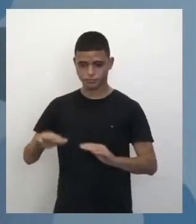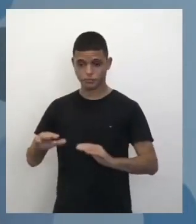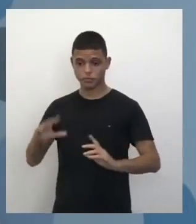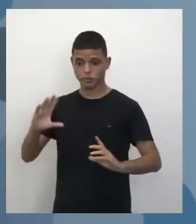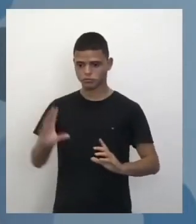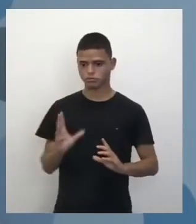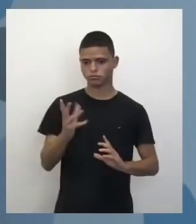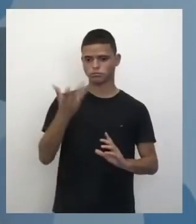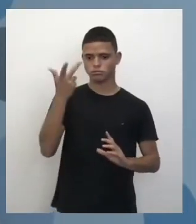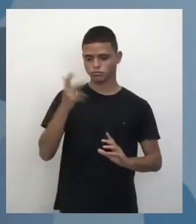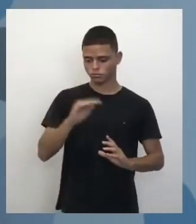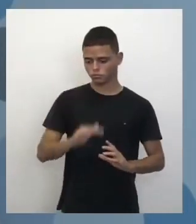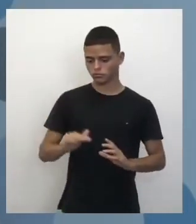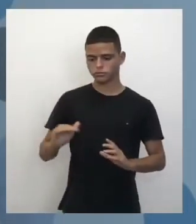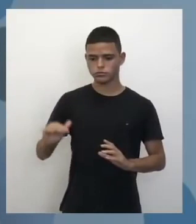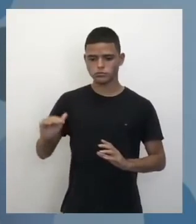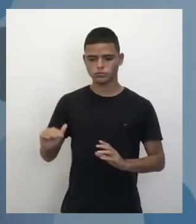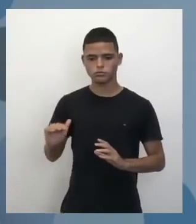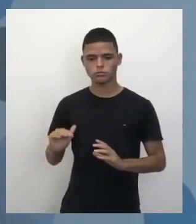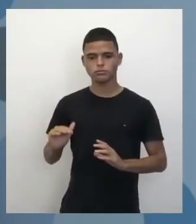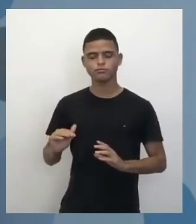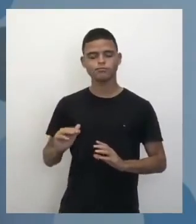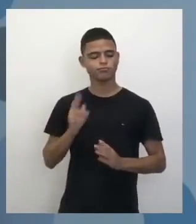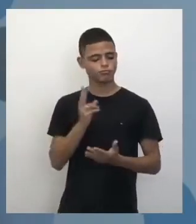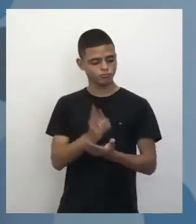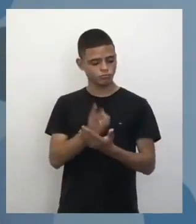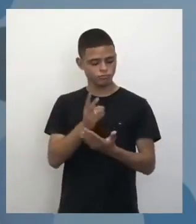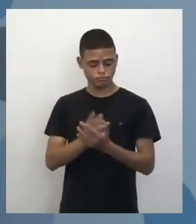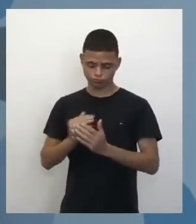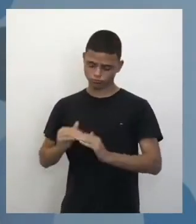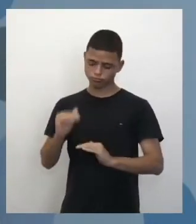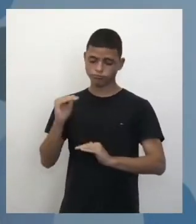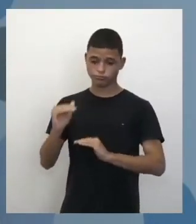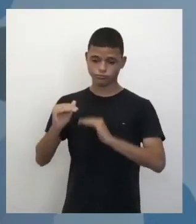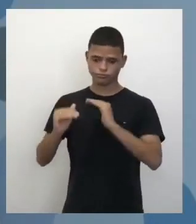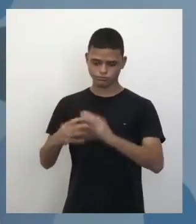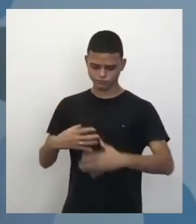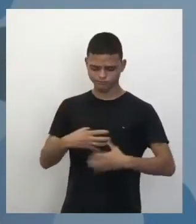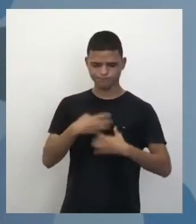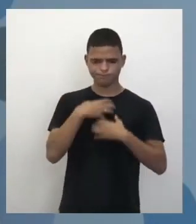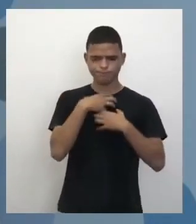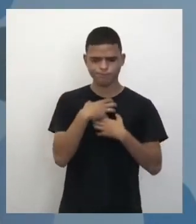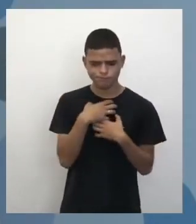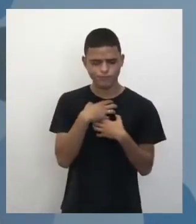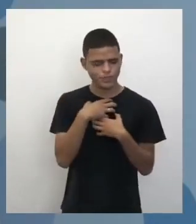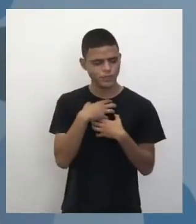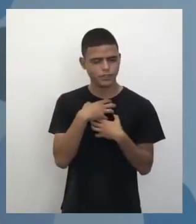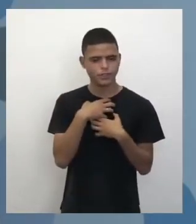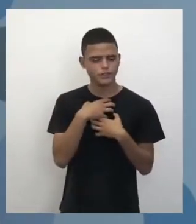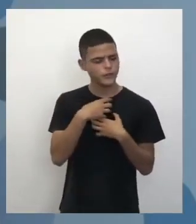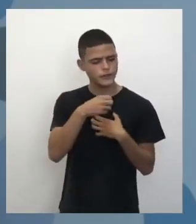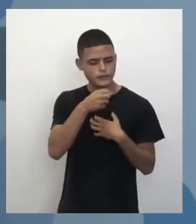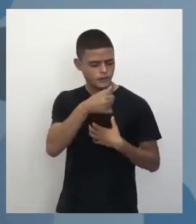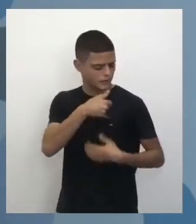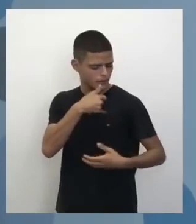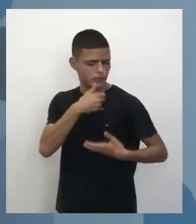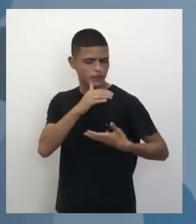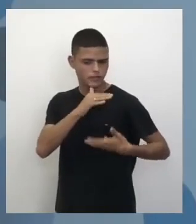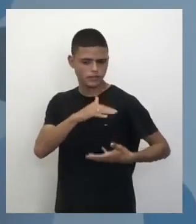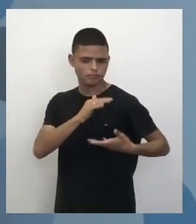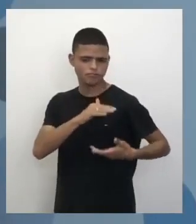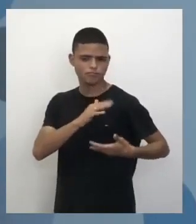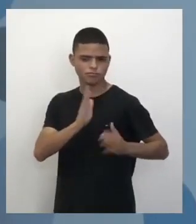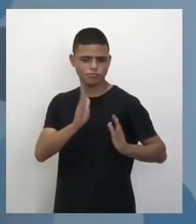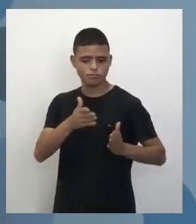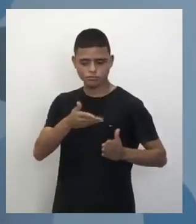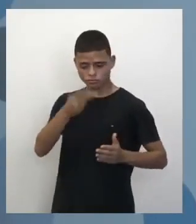causavam nele enquanto criança e ainda continuam causando no Manuel Bandeira velho, né, adulto, velho,